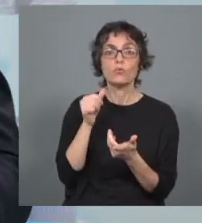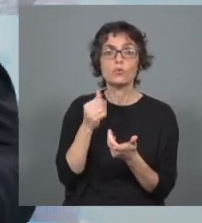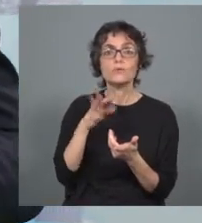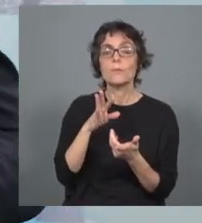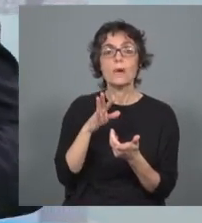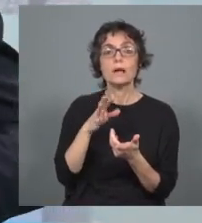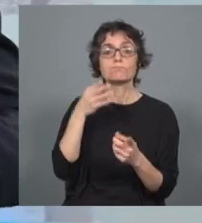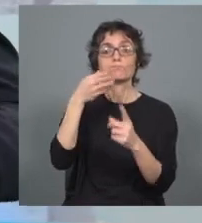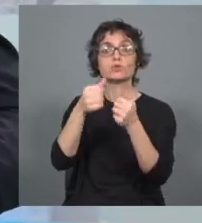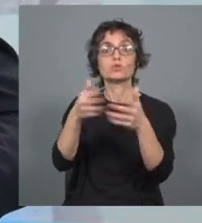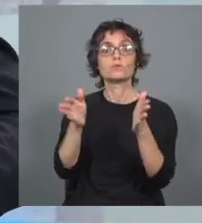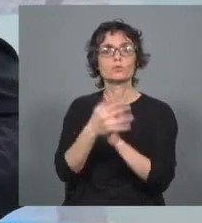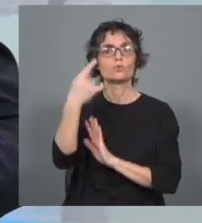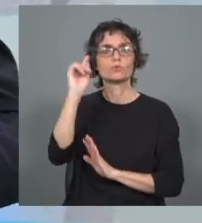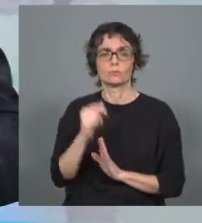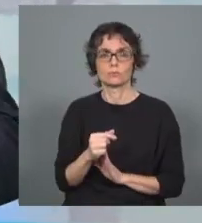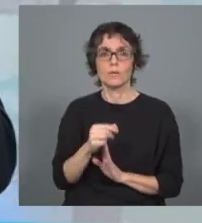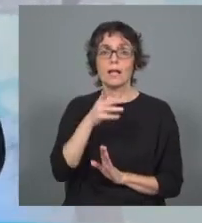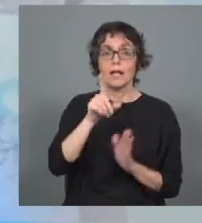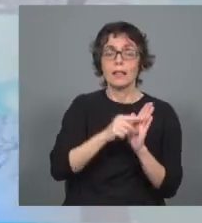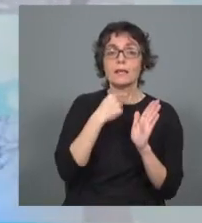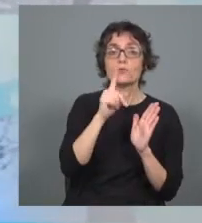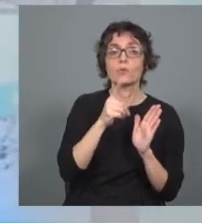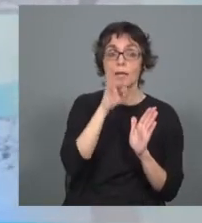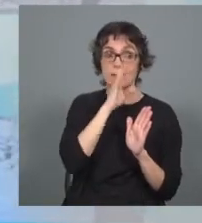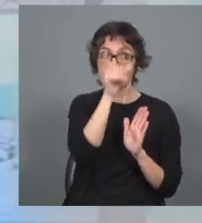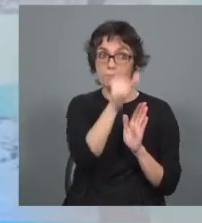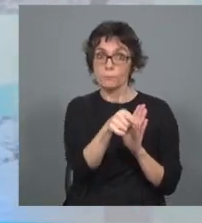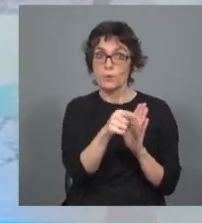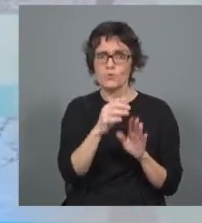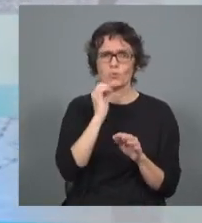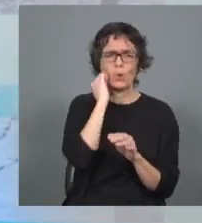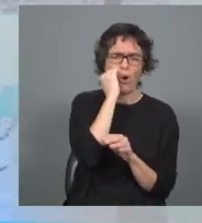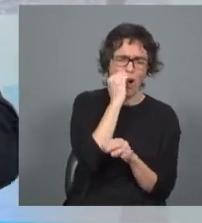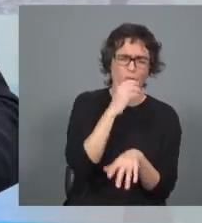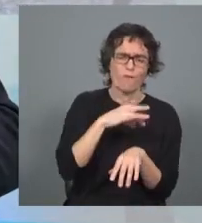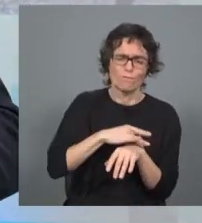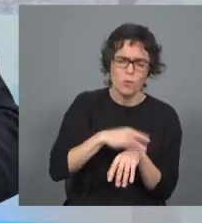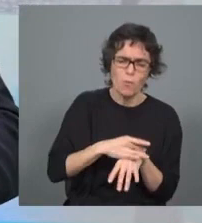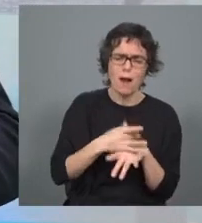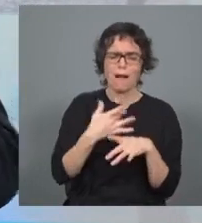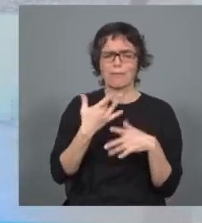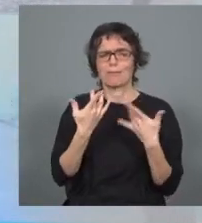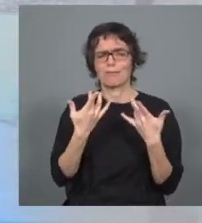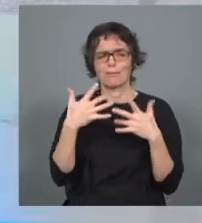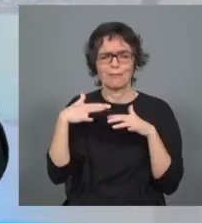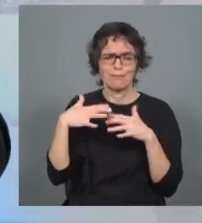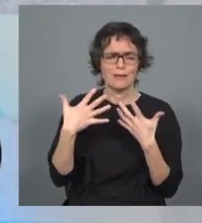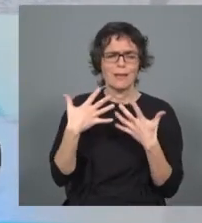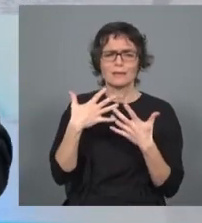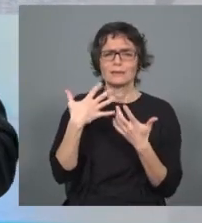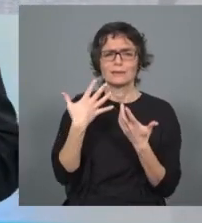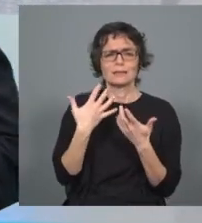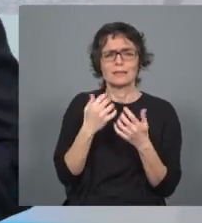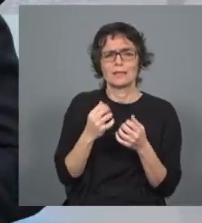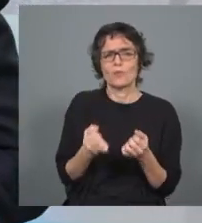que pessoas que estejam nesta situação de sofrimento intolerável, pela lesão grave ou pela doença incurável e fatal,